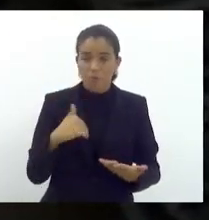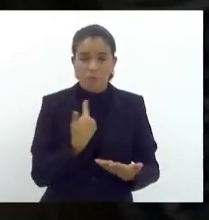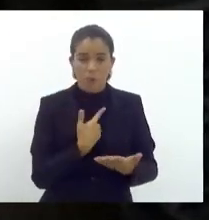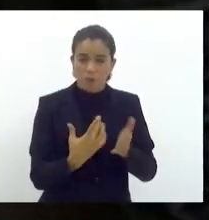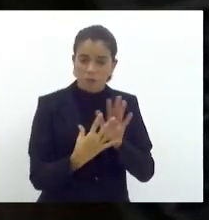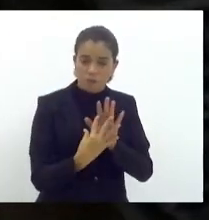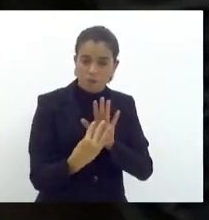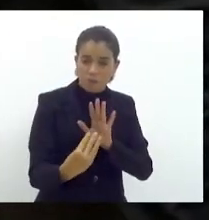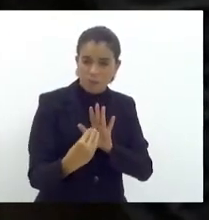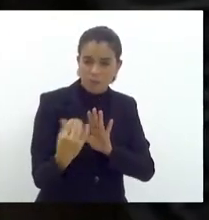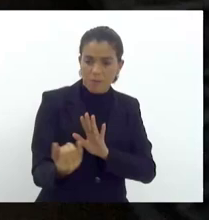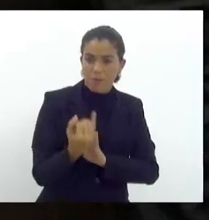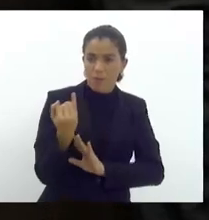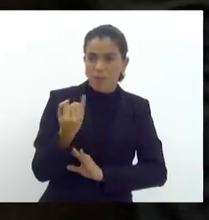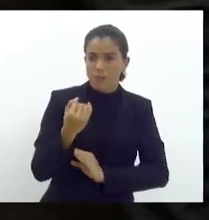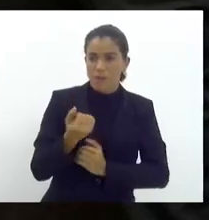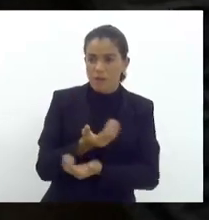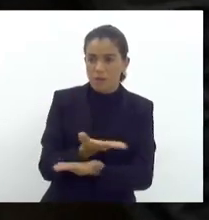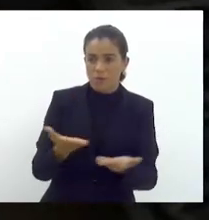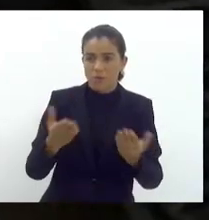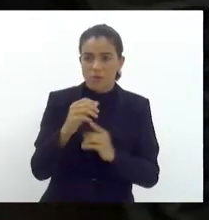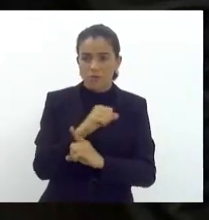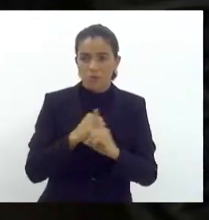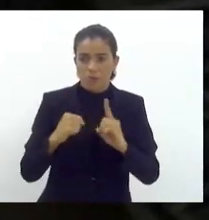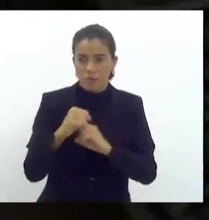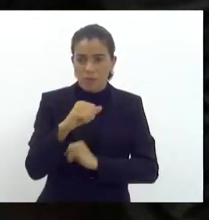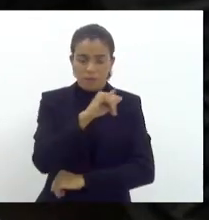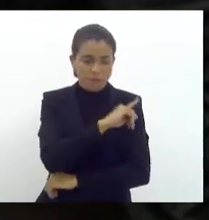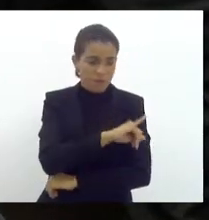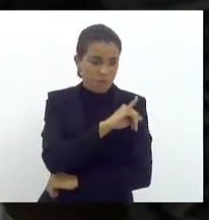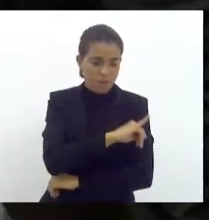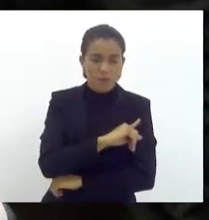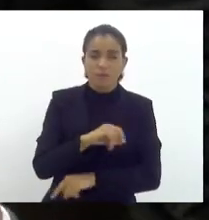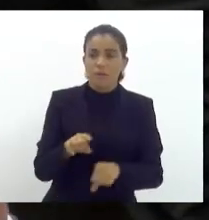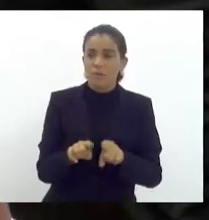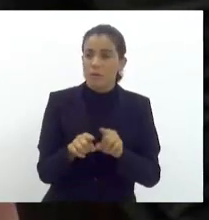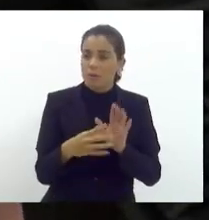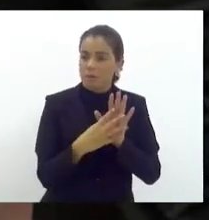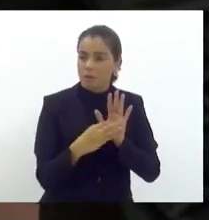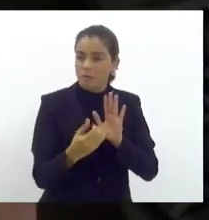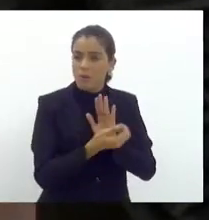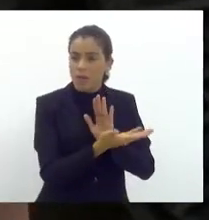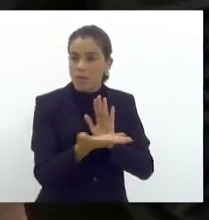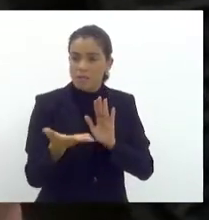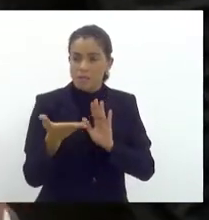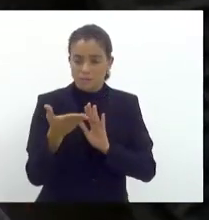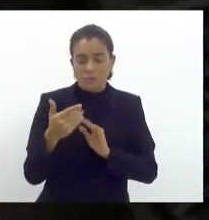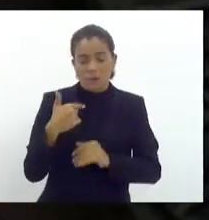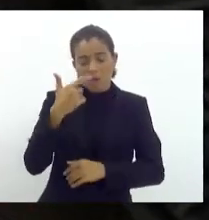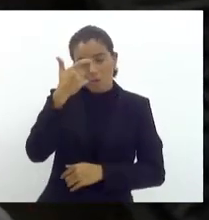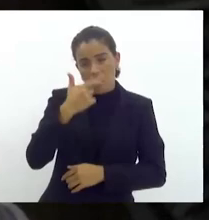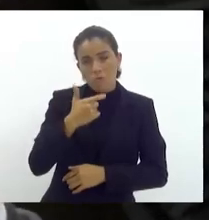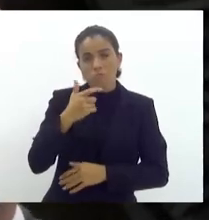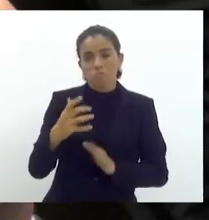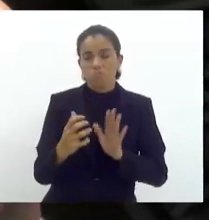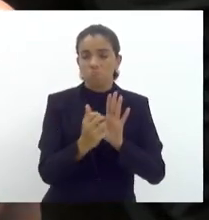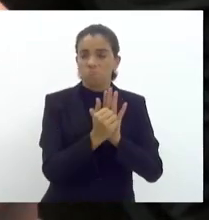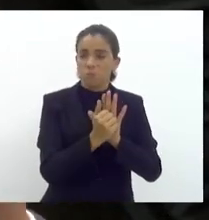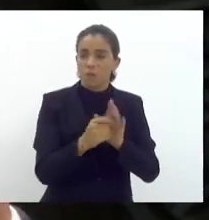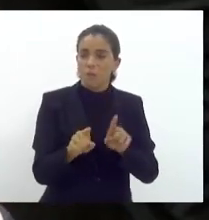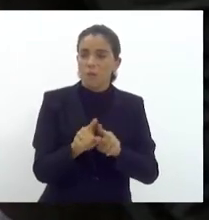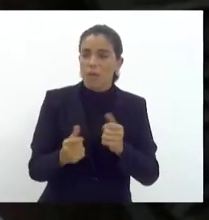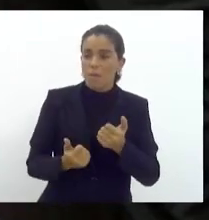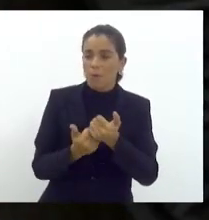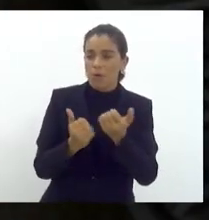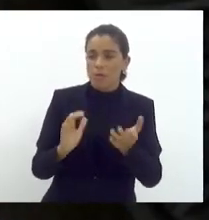um exemplo importante a sociedade Fluminense carioca damos um exemplo de conjunto então fica aqui o nosso registro o